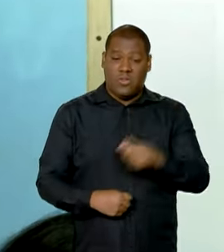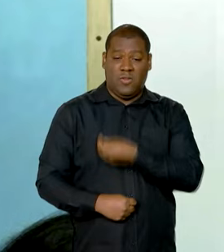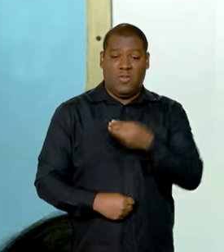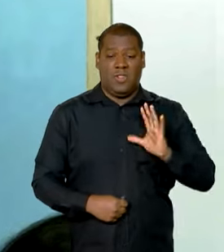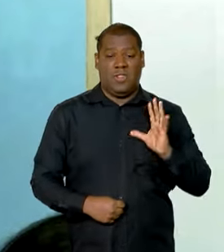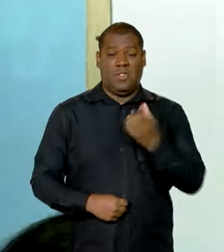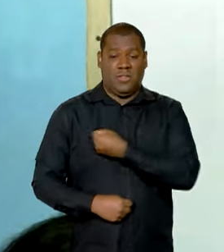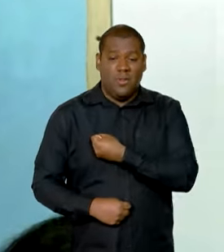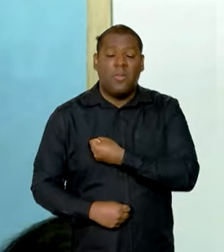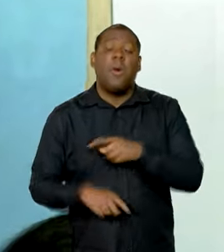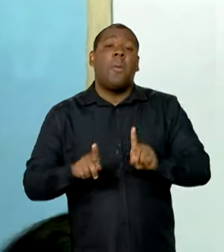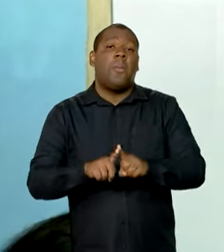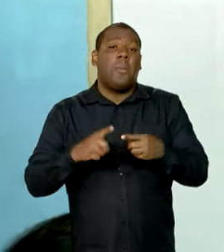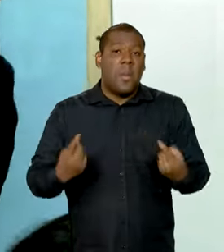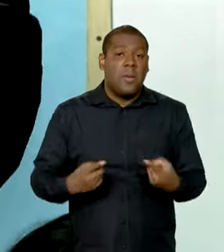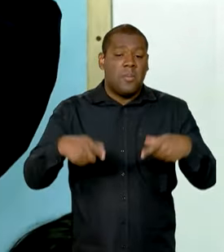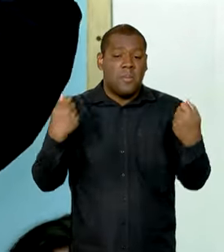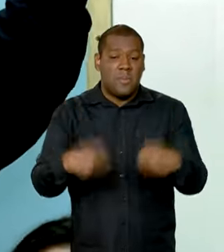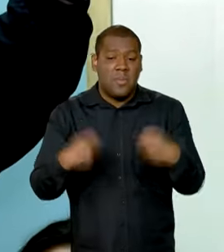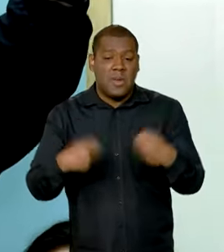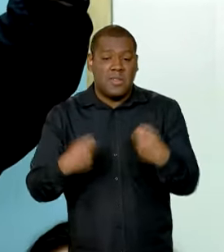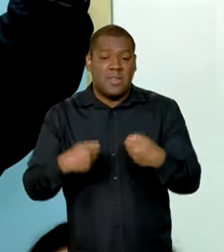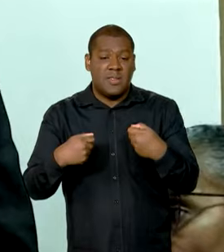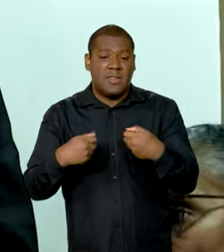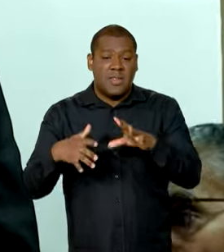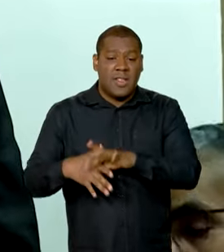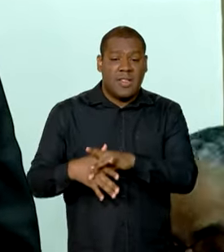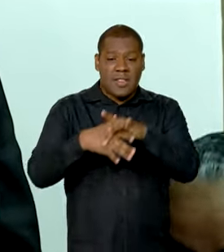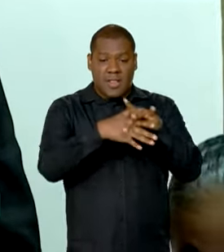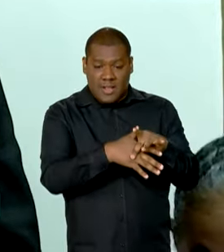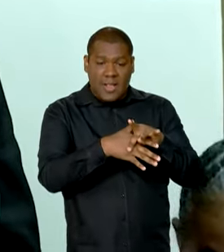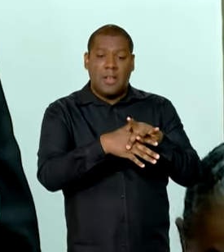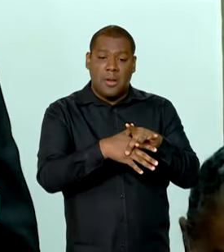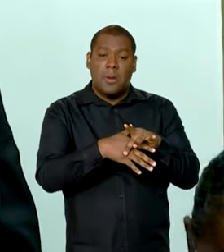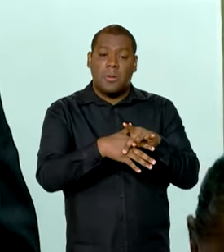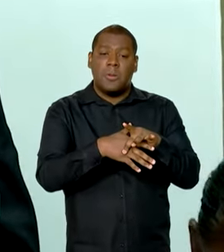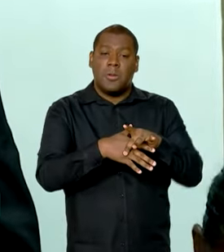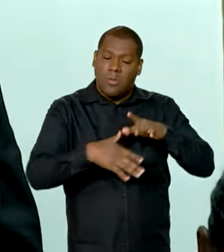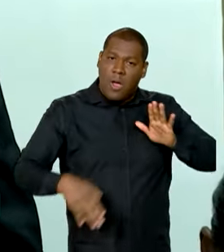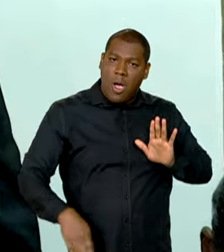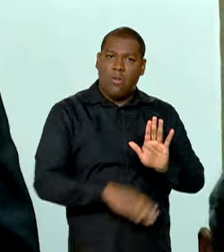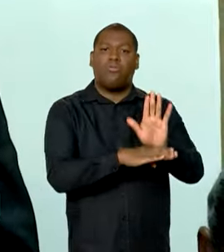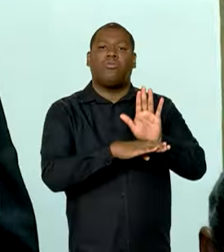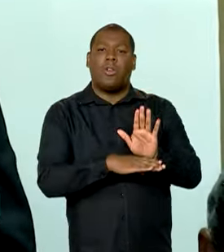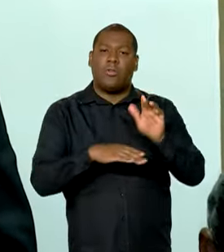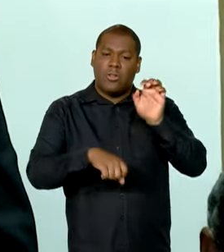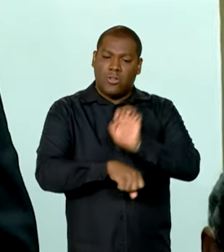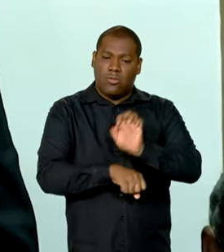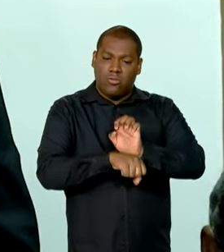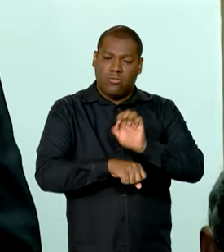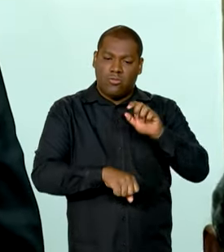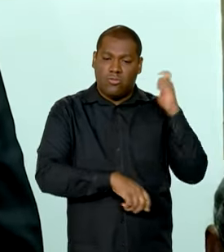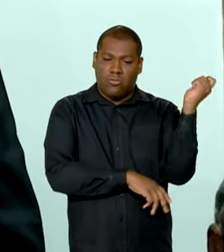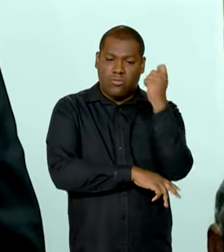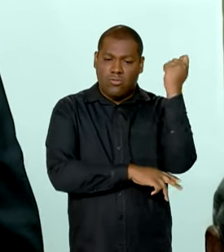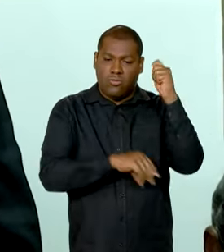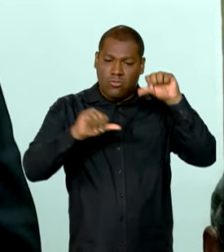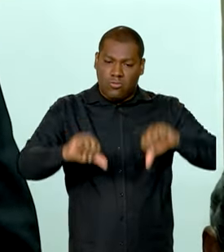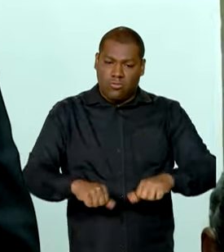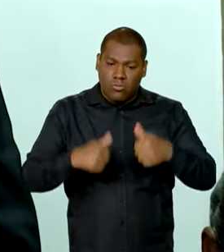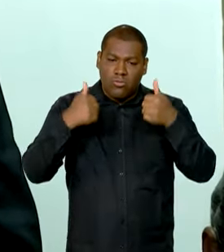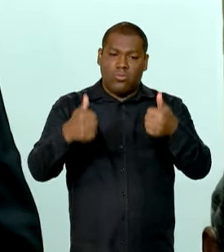uma frente em relação ao restabelecimento. Nós, magistradas e magistrados do